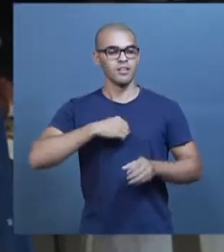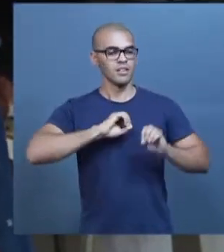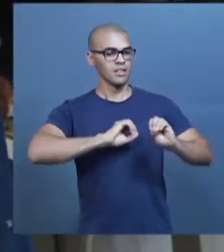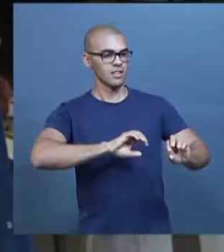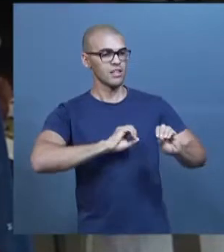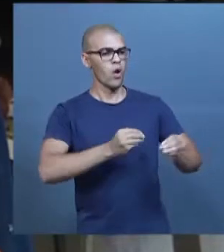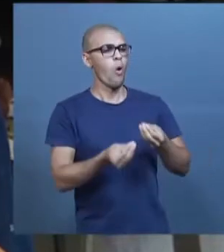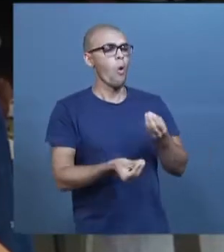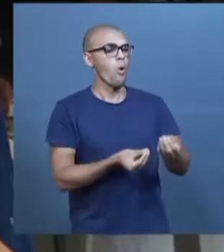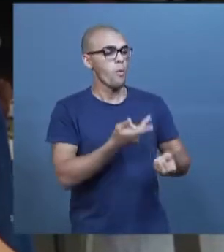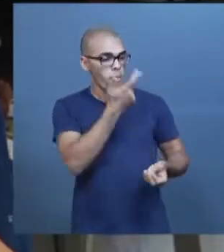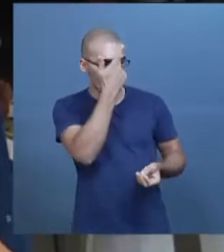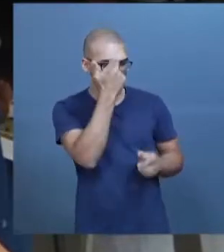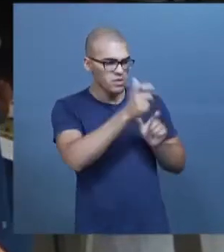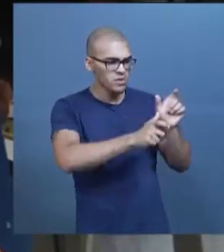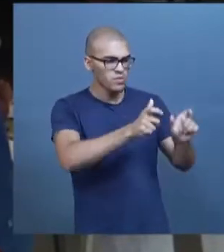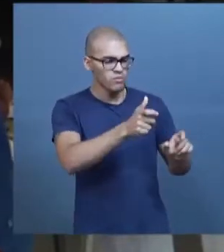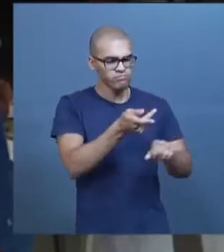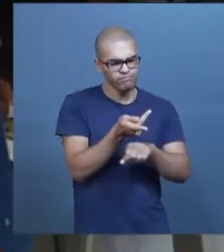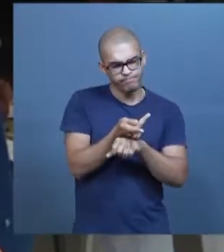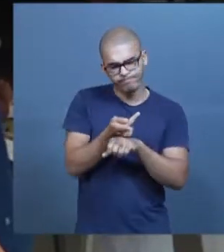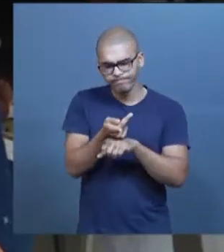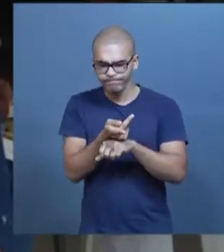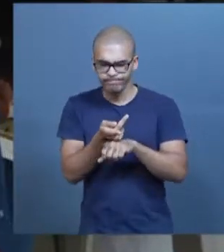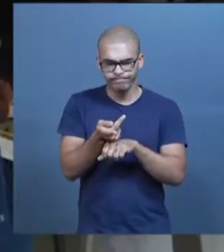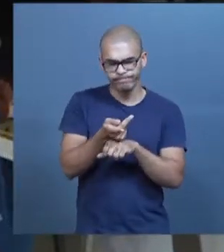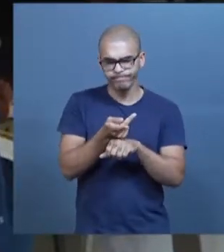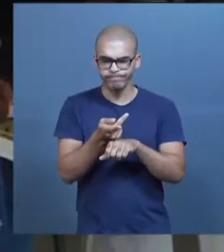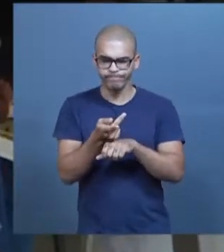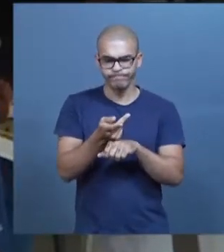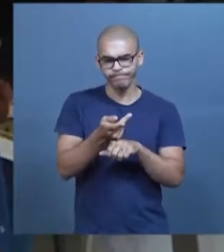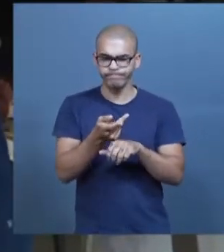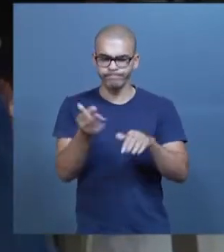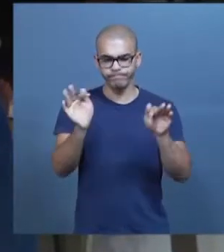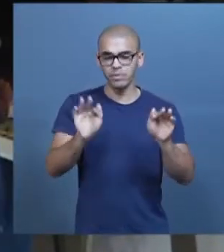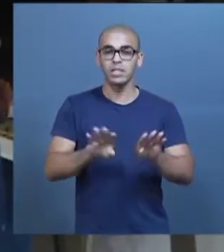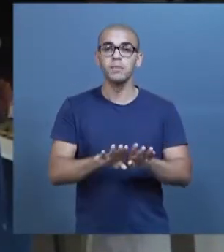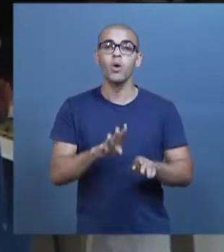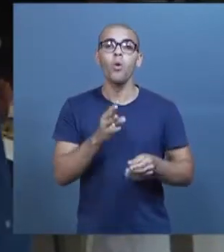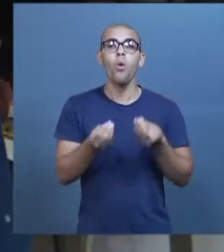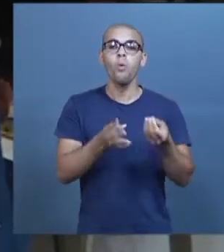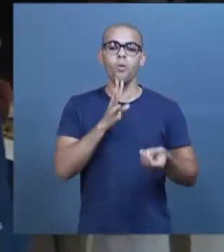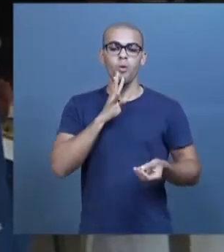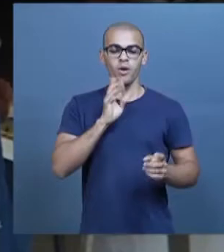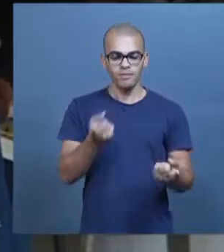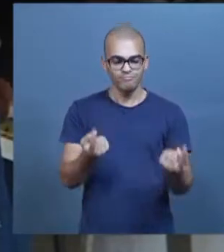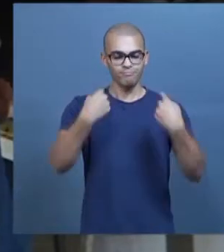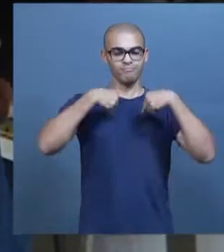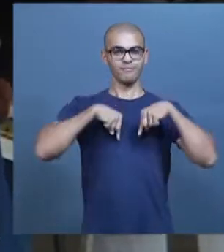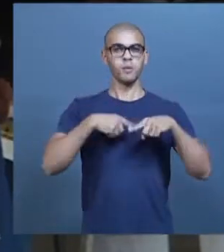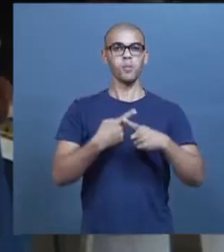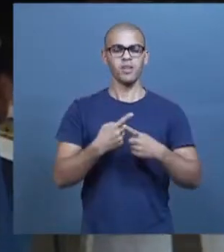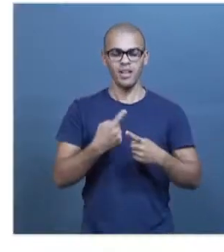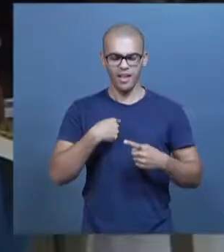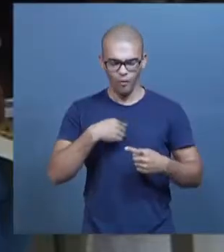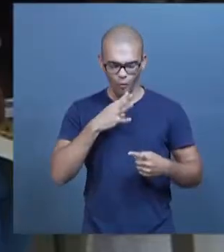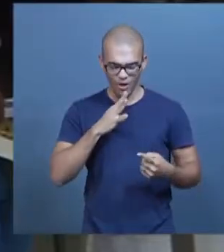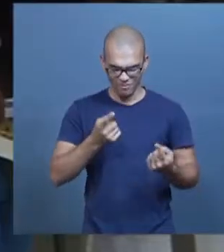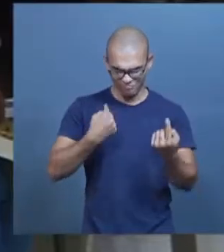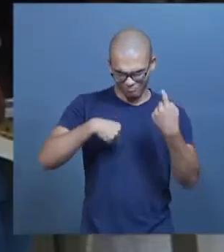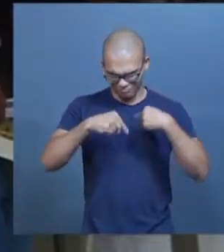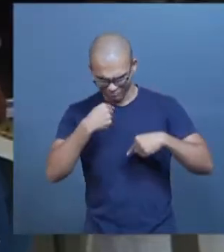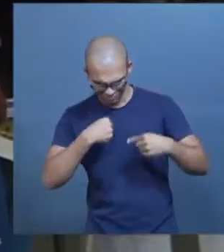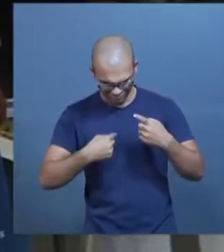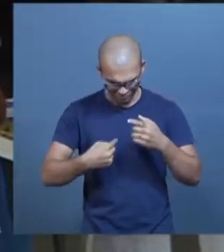busca dessa felicidade. Ensina eles se autoconhecerem, porque o autoconhecimento é a chave fundamental para você alcançar a sua felicidade. O que